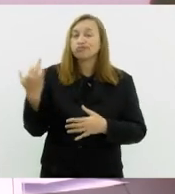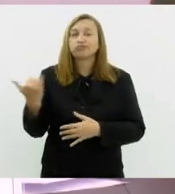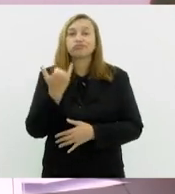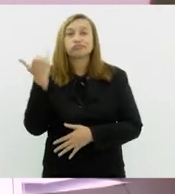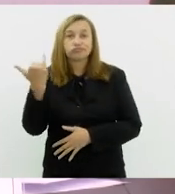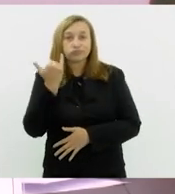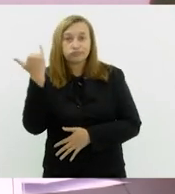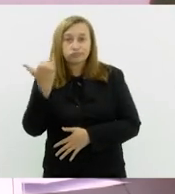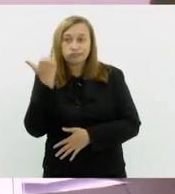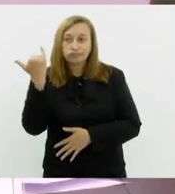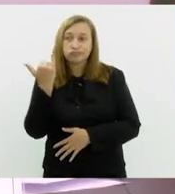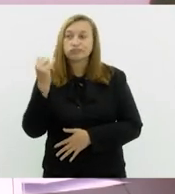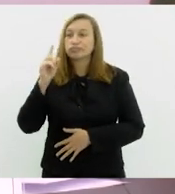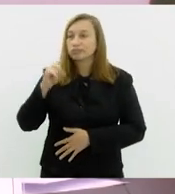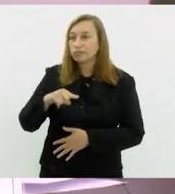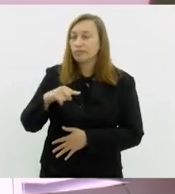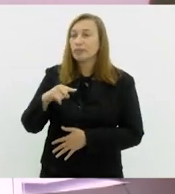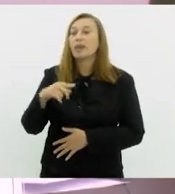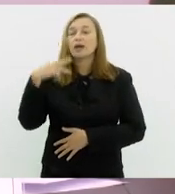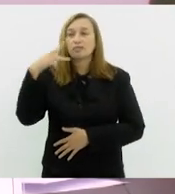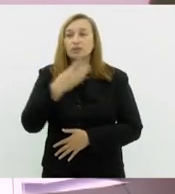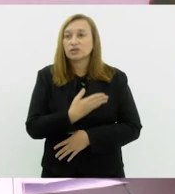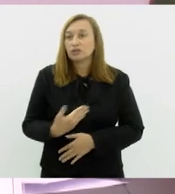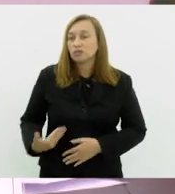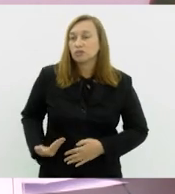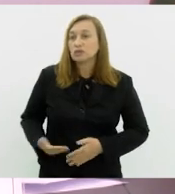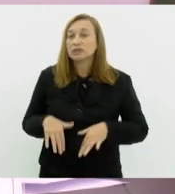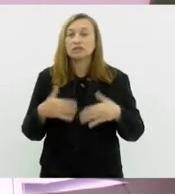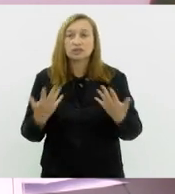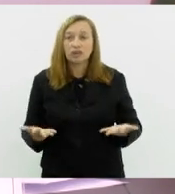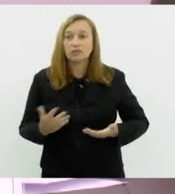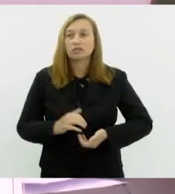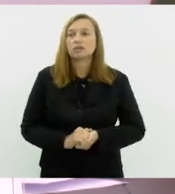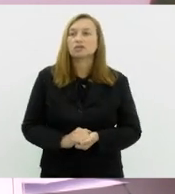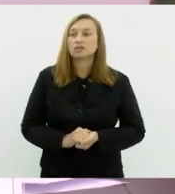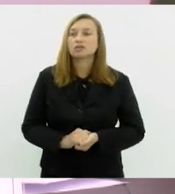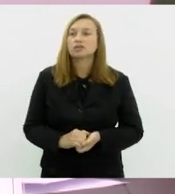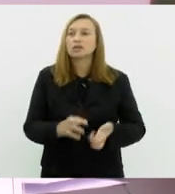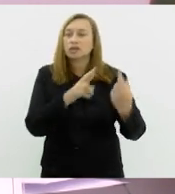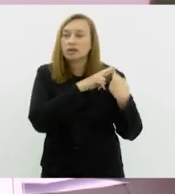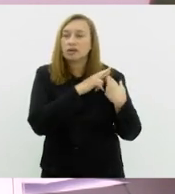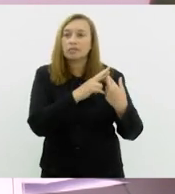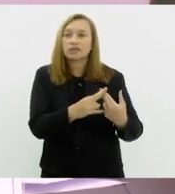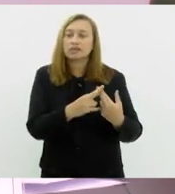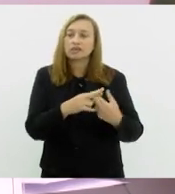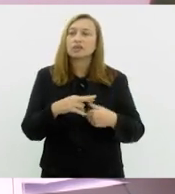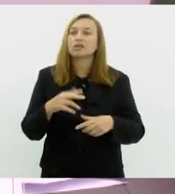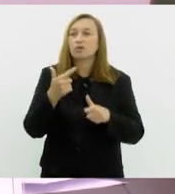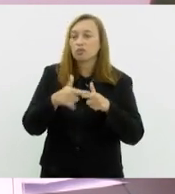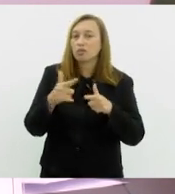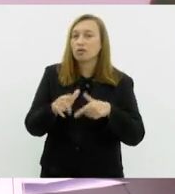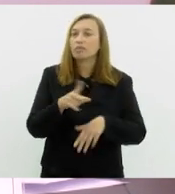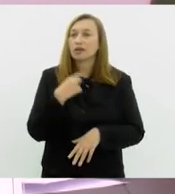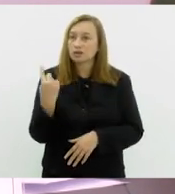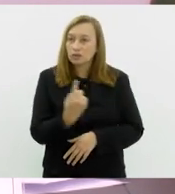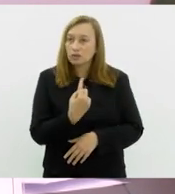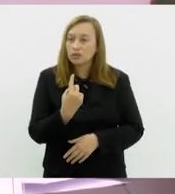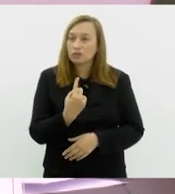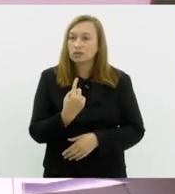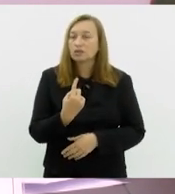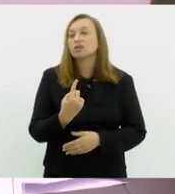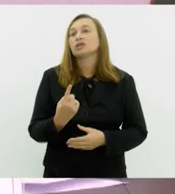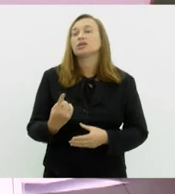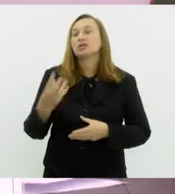né, no âmbito da política pública. Então, a subrepresentatividade também é um problema para nós dentro das